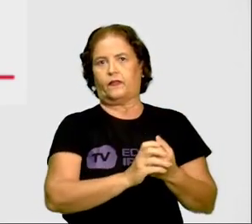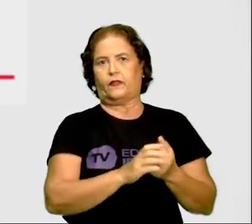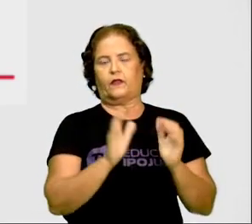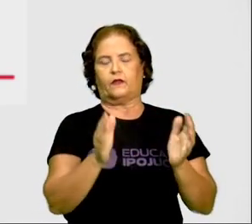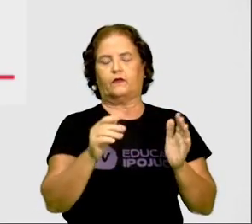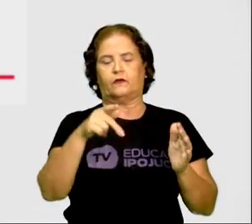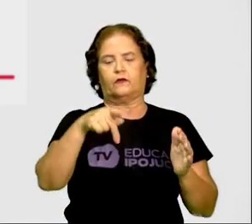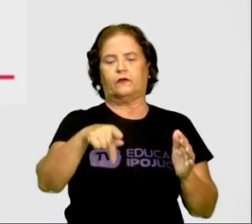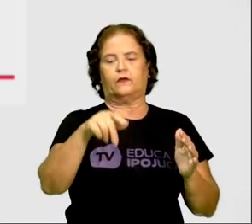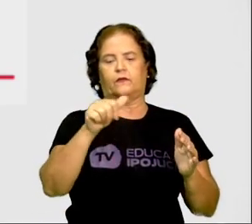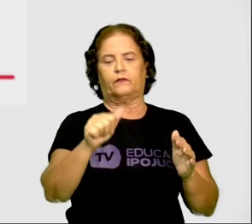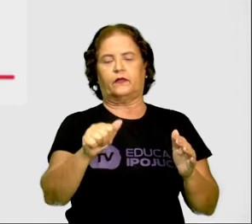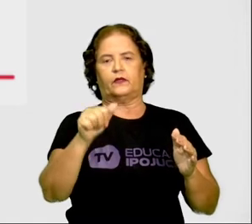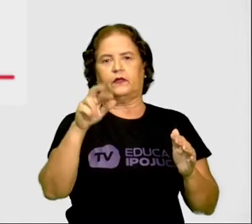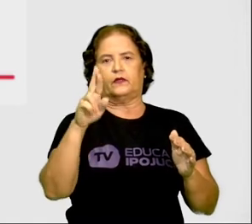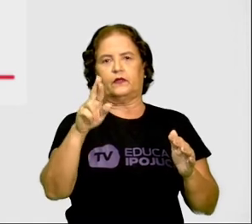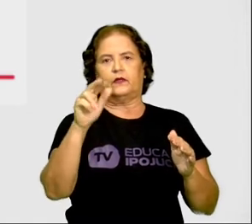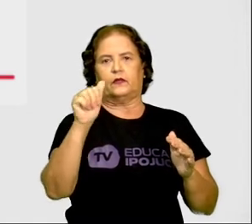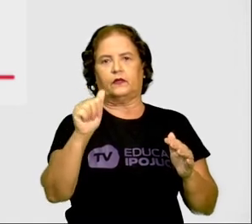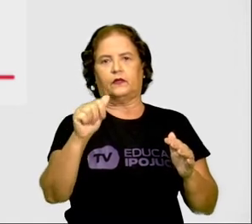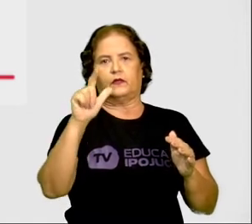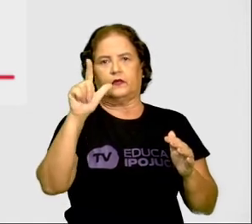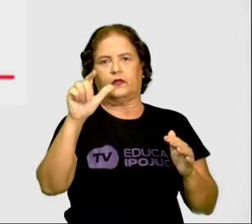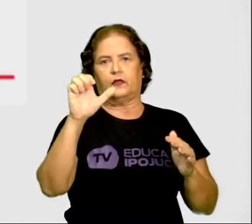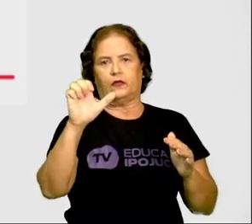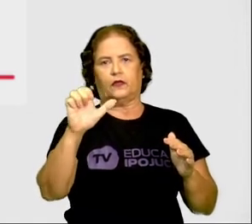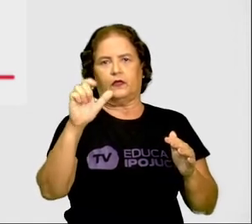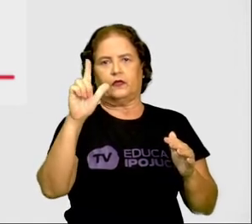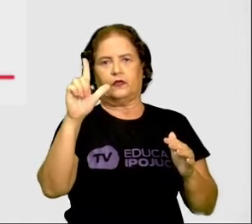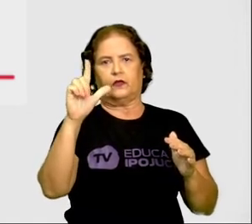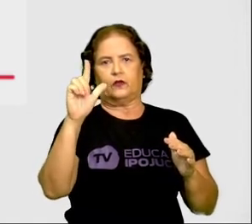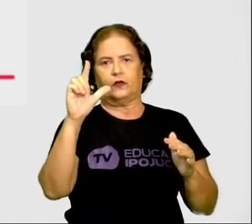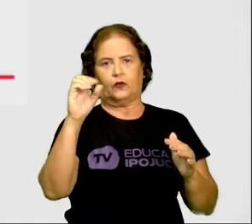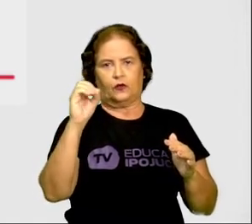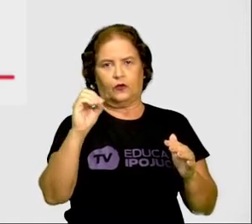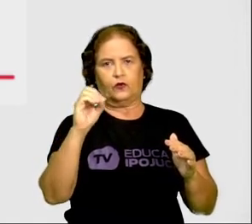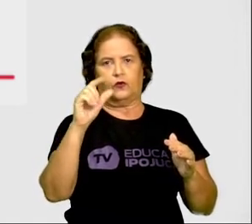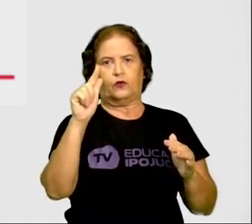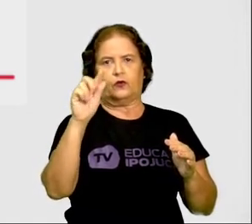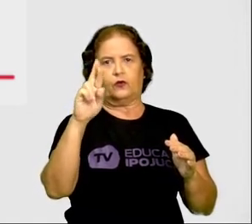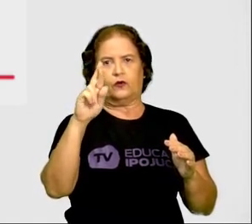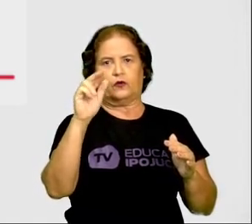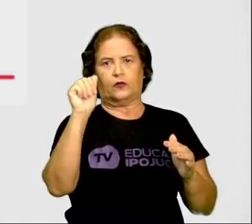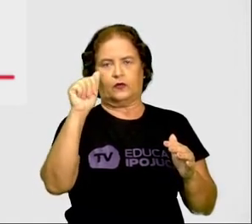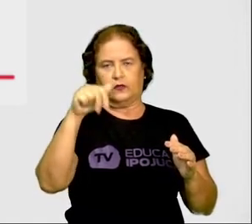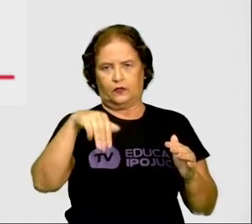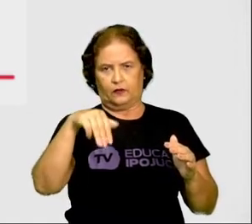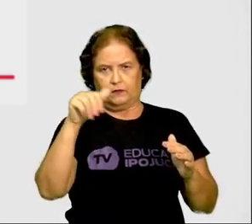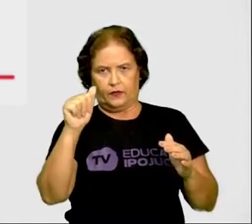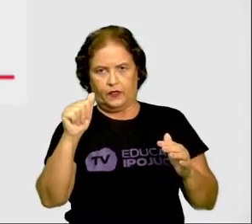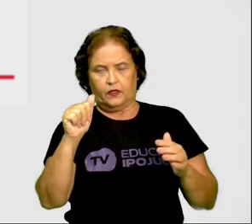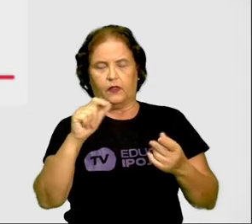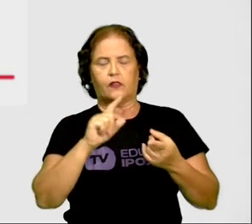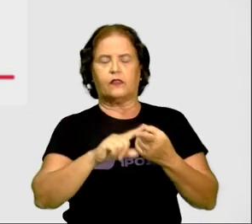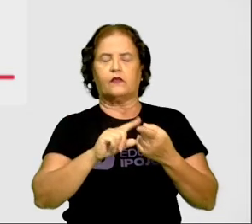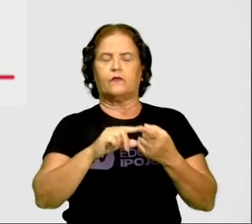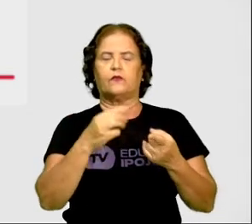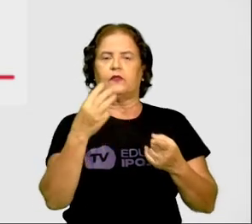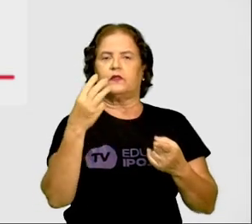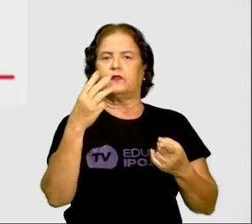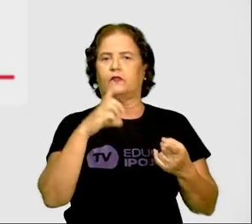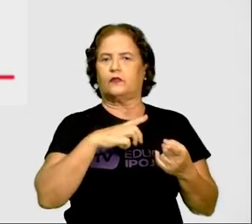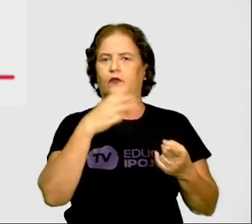paralelogramo. Mas essa imagem aí apresentando para vocês que ele tem 4 vértices, que